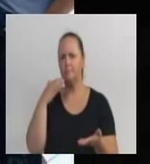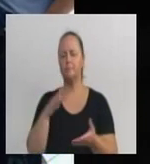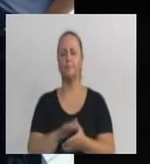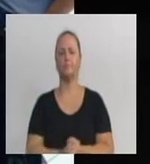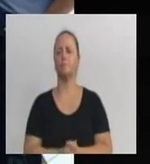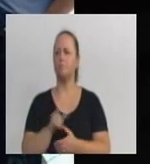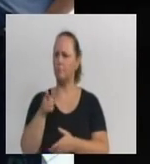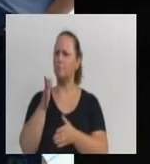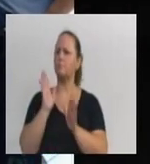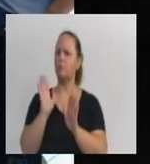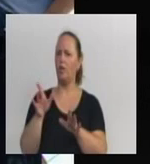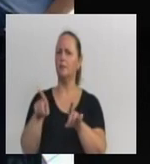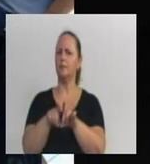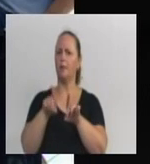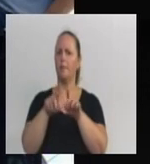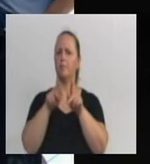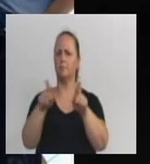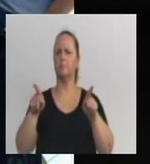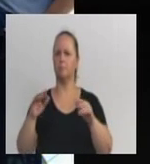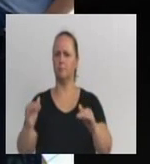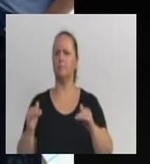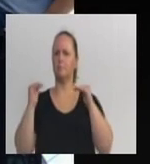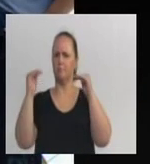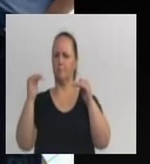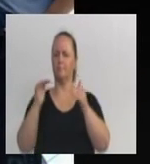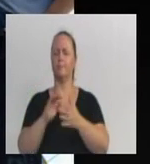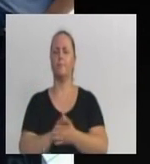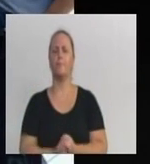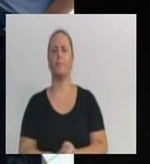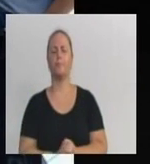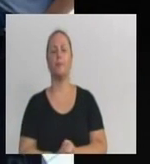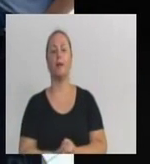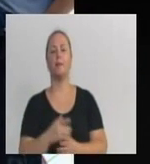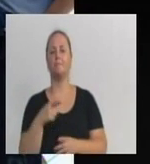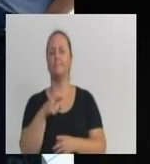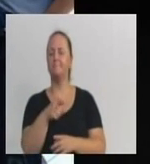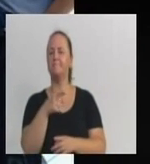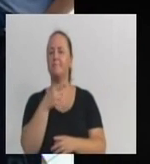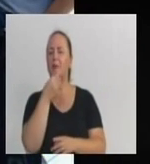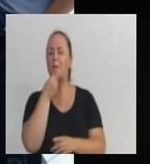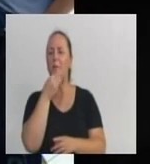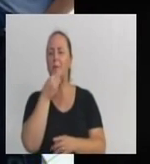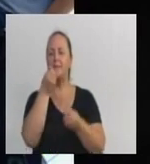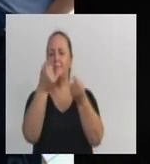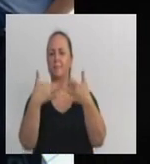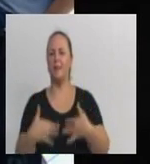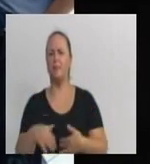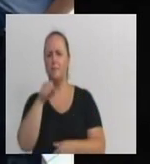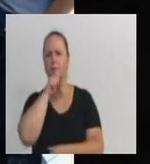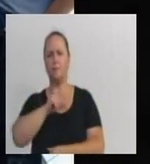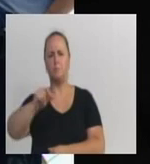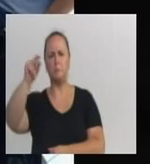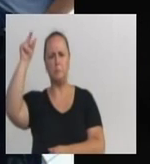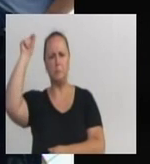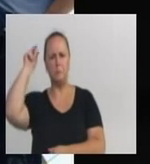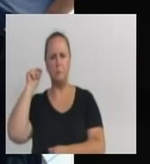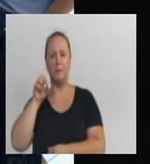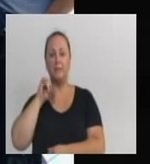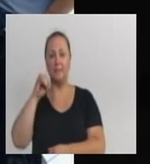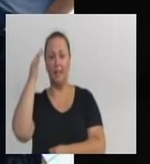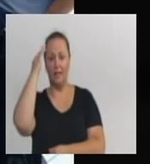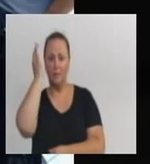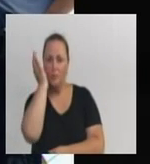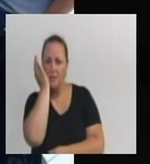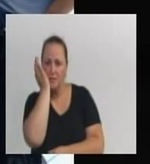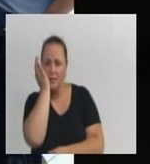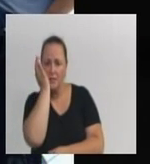foi promotor, que ele dizia que antigamente se falava que quando se prendia um adolescente, ele dizia não dá